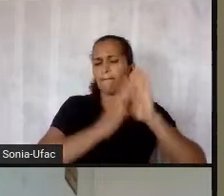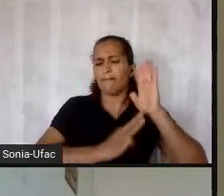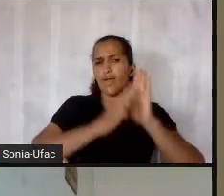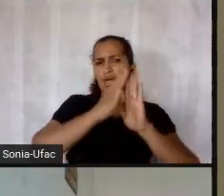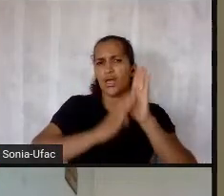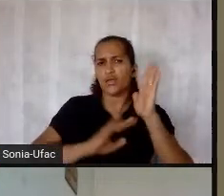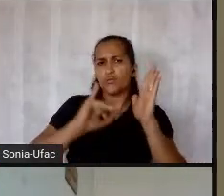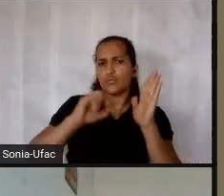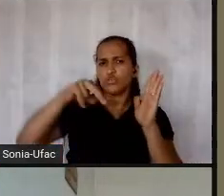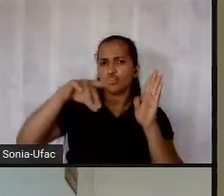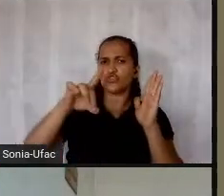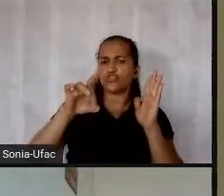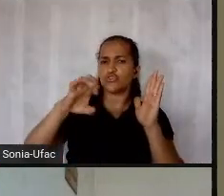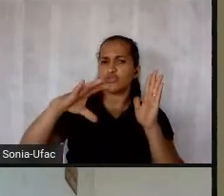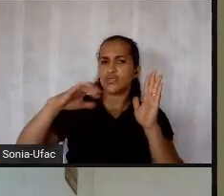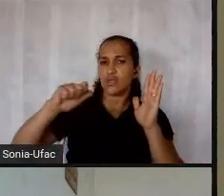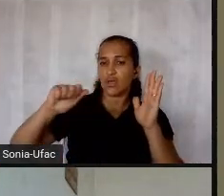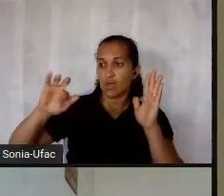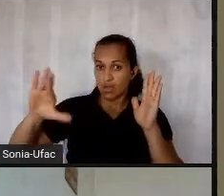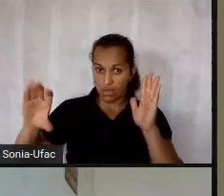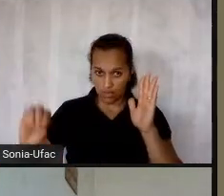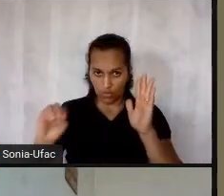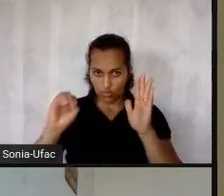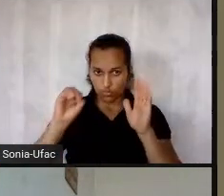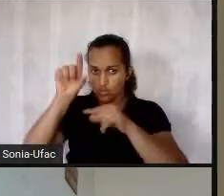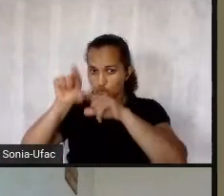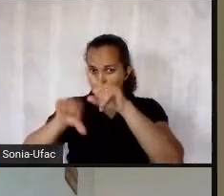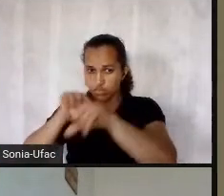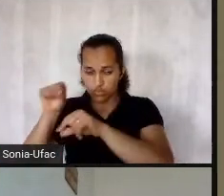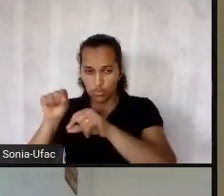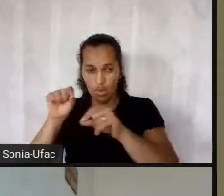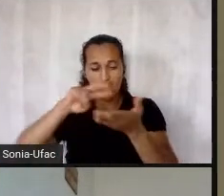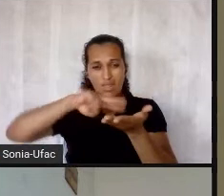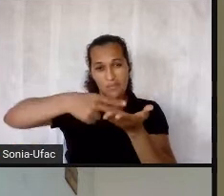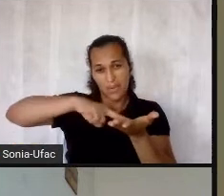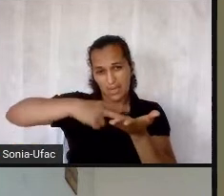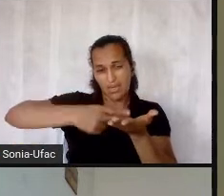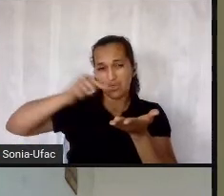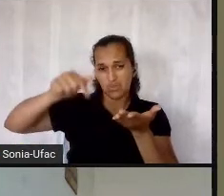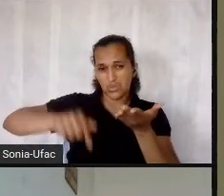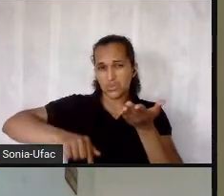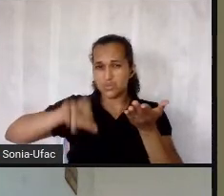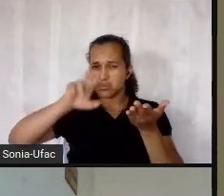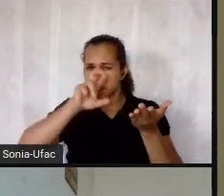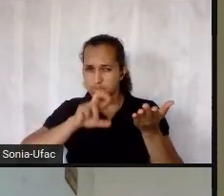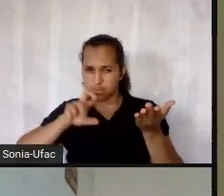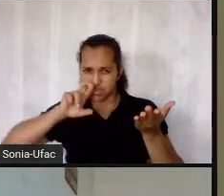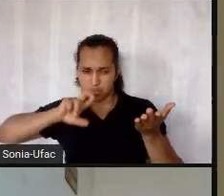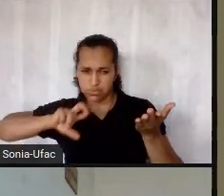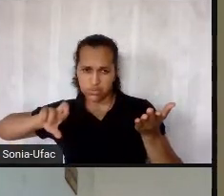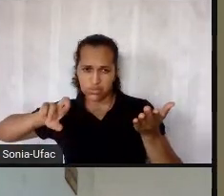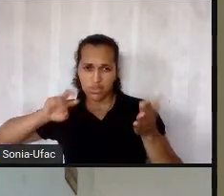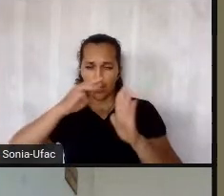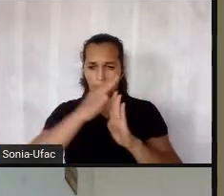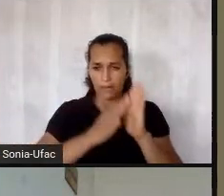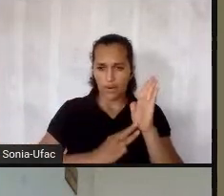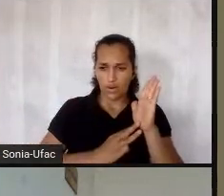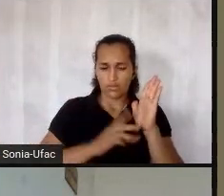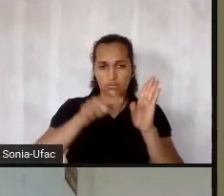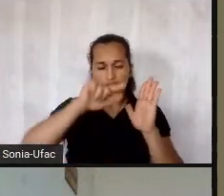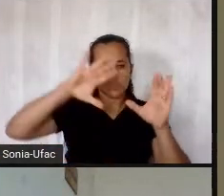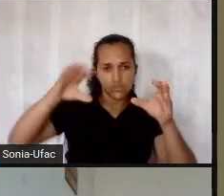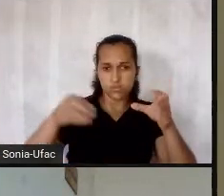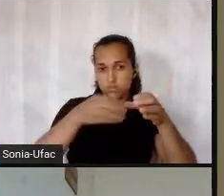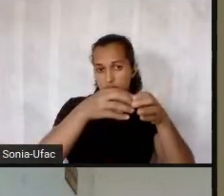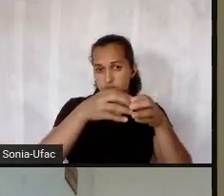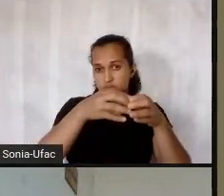o método interpretativo, analítico, que também faz parte de um aparato teórico